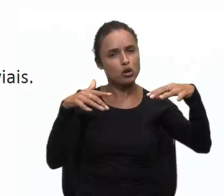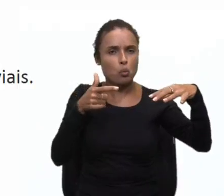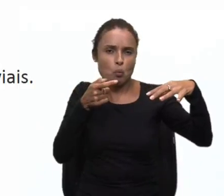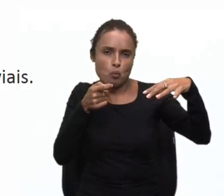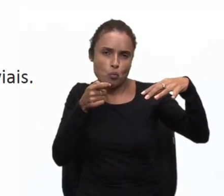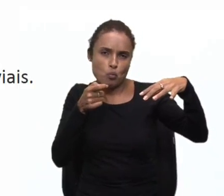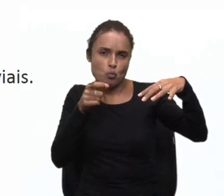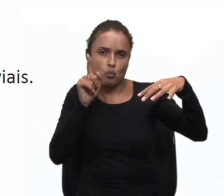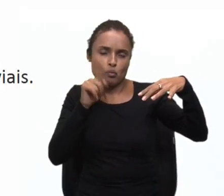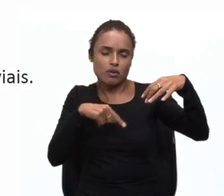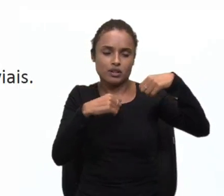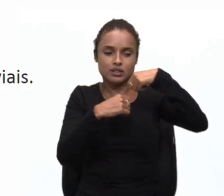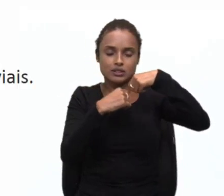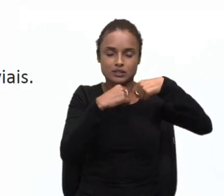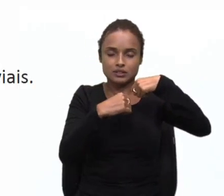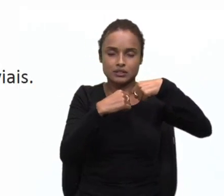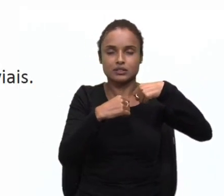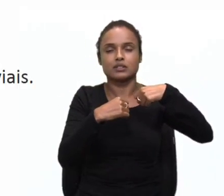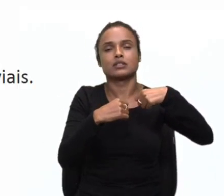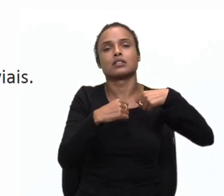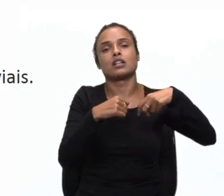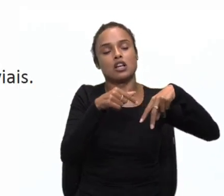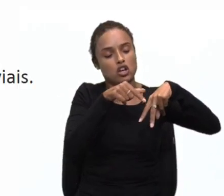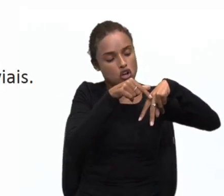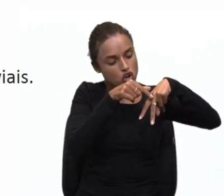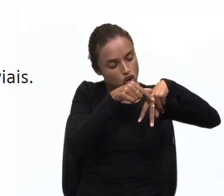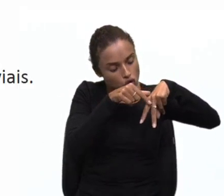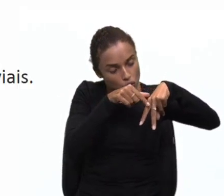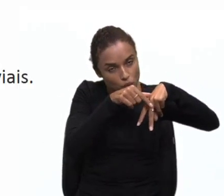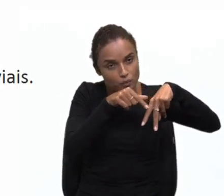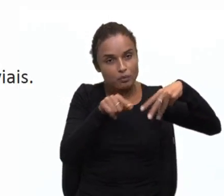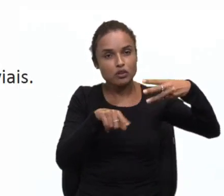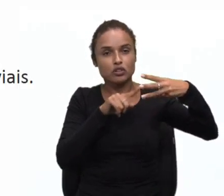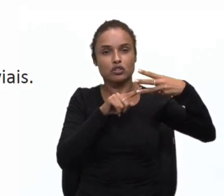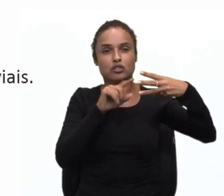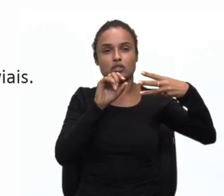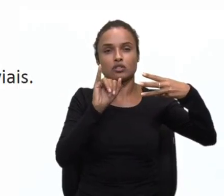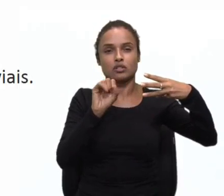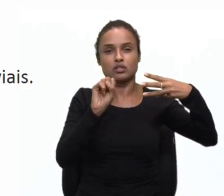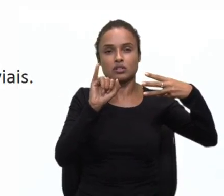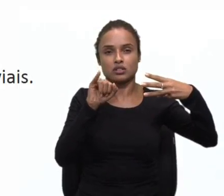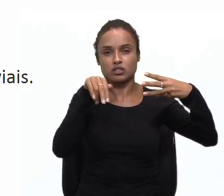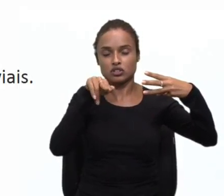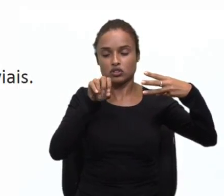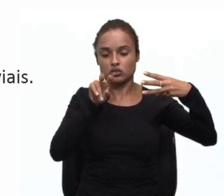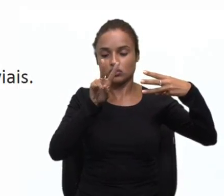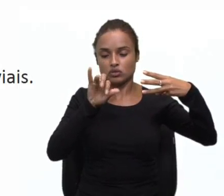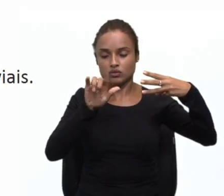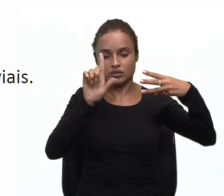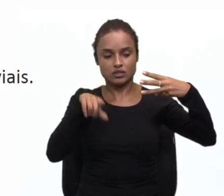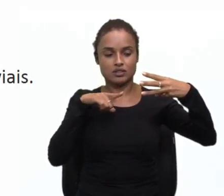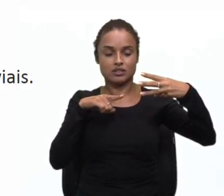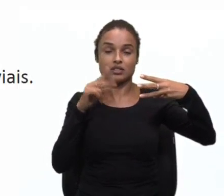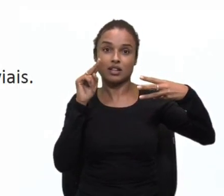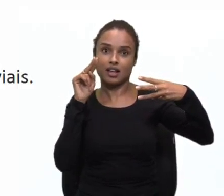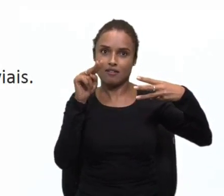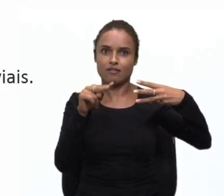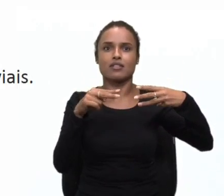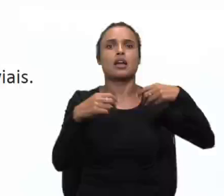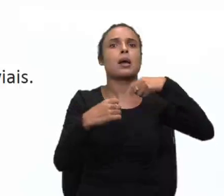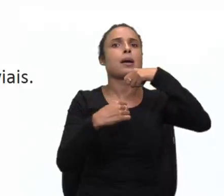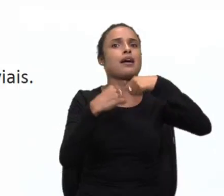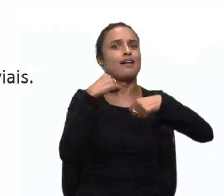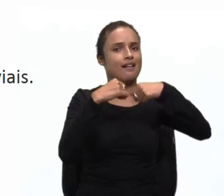como exemplo de articulação cartilaginosa. E a articulação sinovial. Aí você vai saber dar exemplo até amanhã, se eu